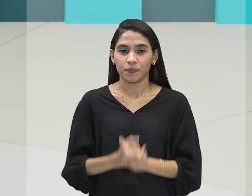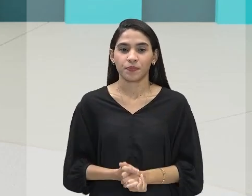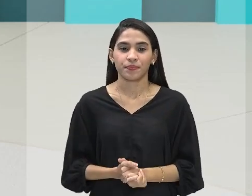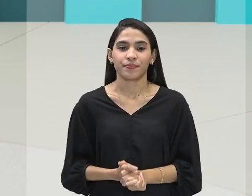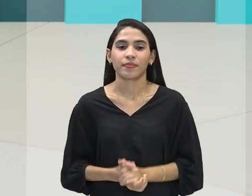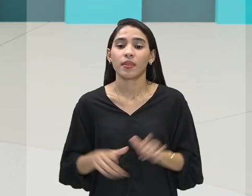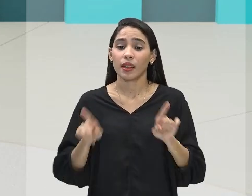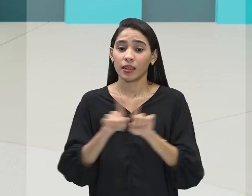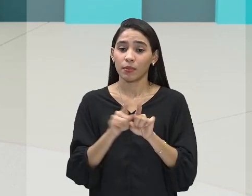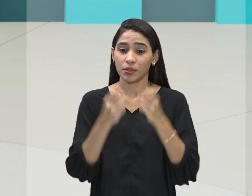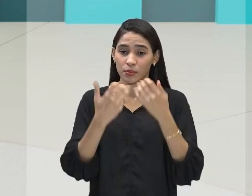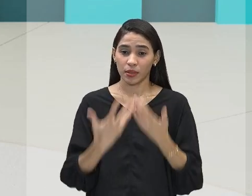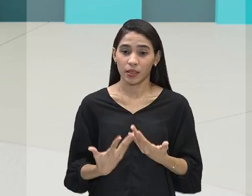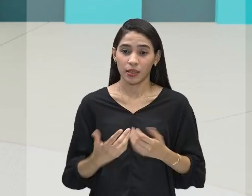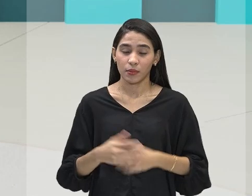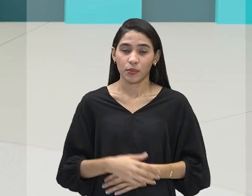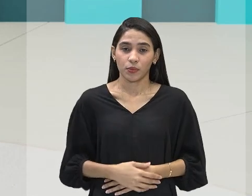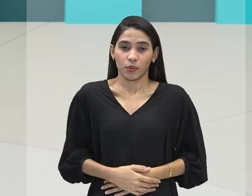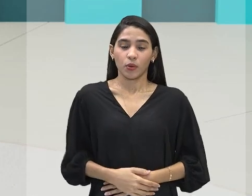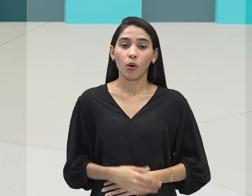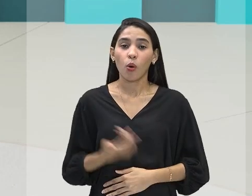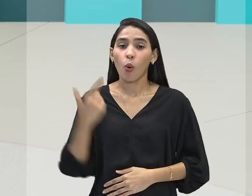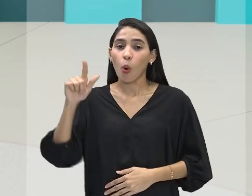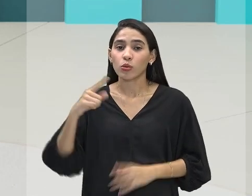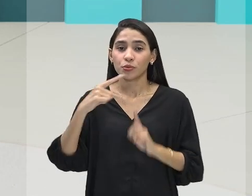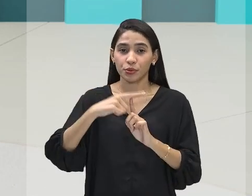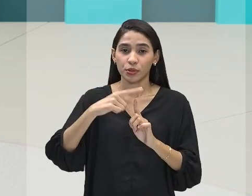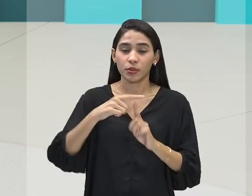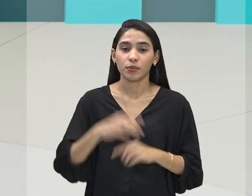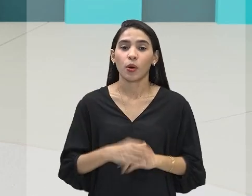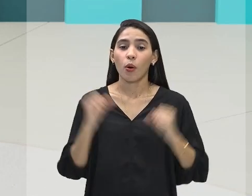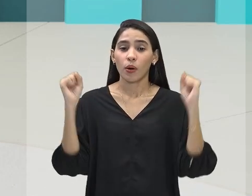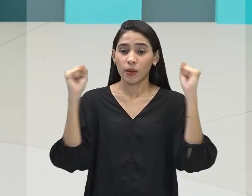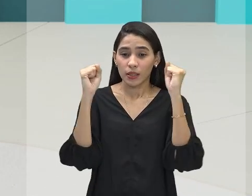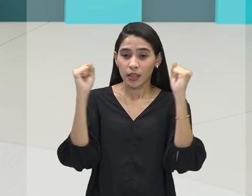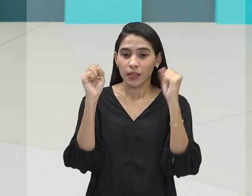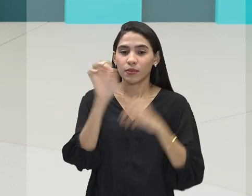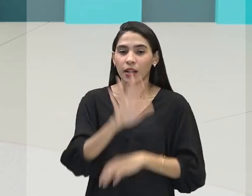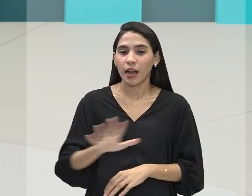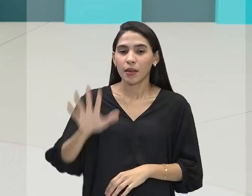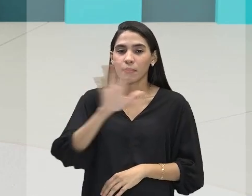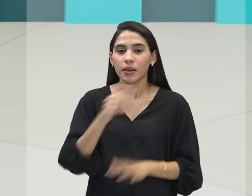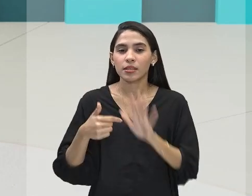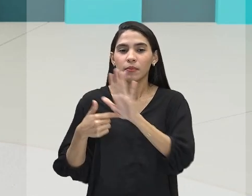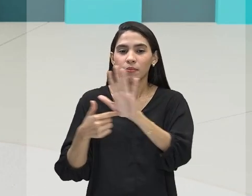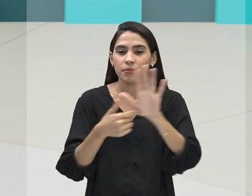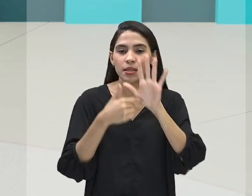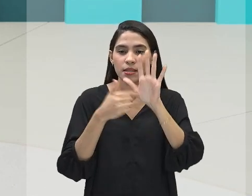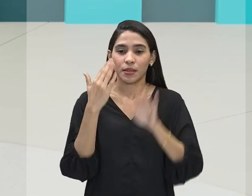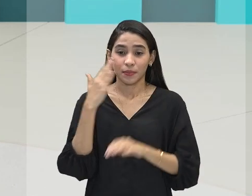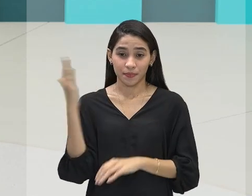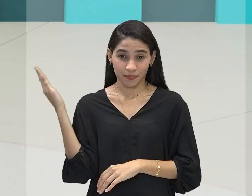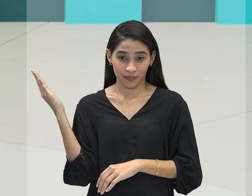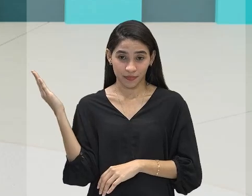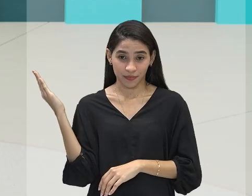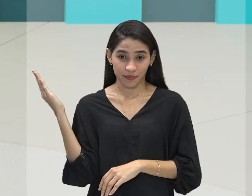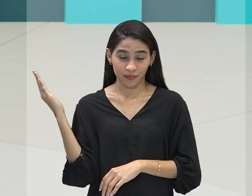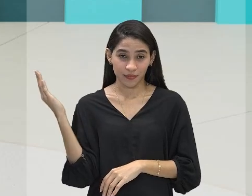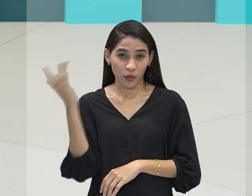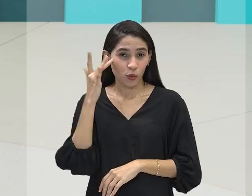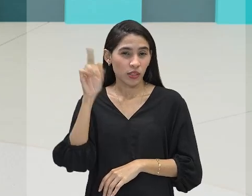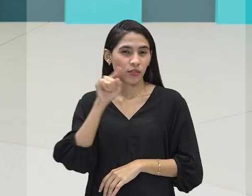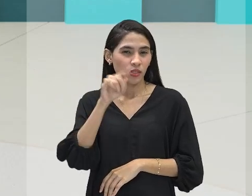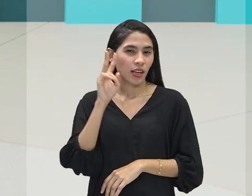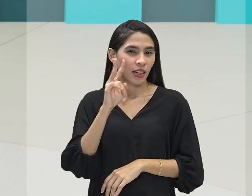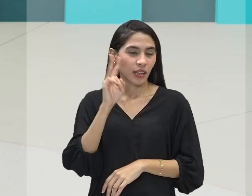falamos também de um outro estilo de treino que as imagens indicam por si só para vocês, olha só, não sei se vocês se